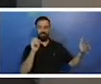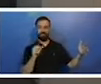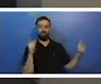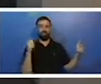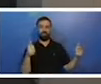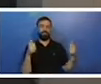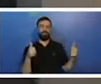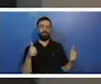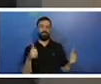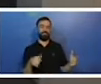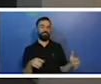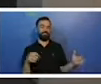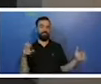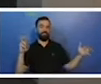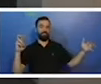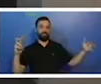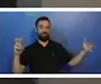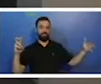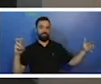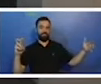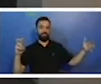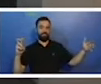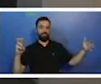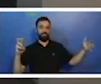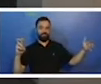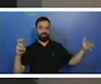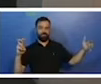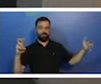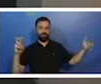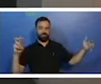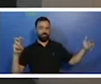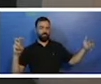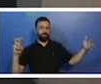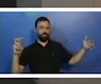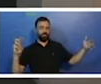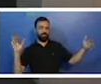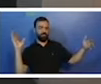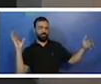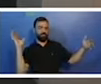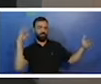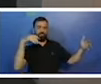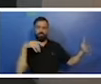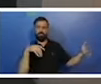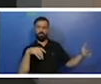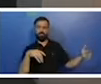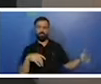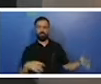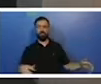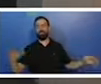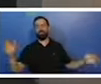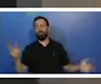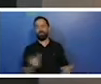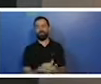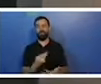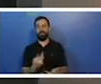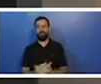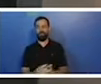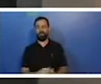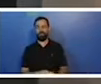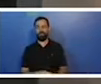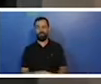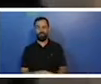a Copa quatro se eu quiser eu empate com ele E aí o rei